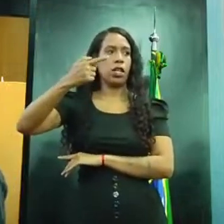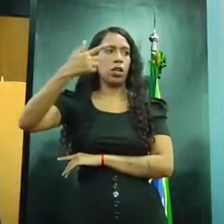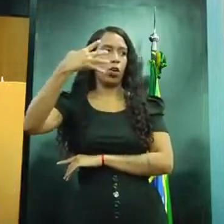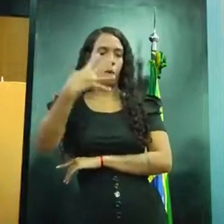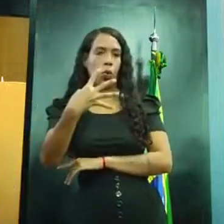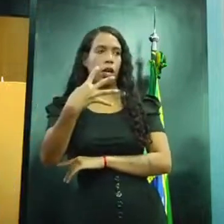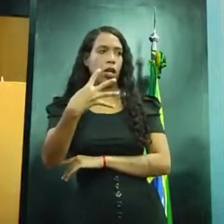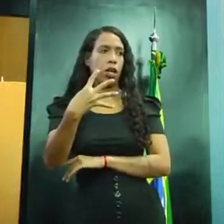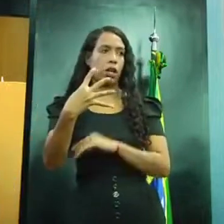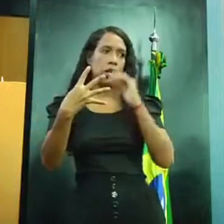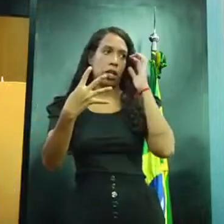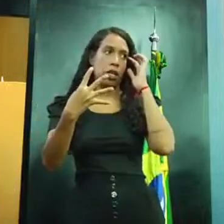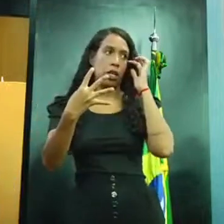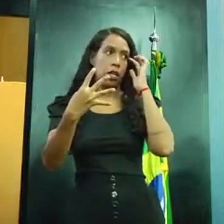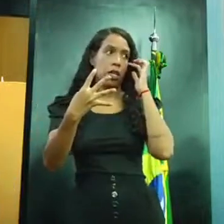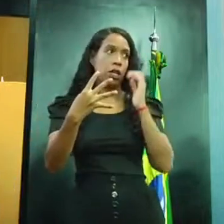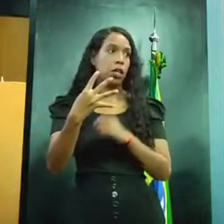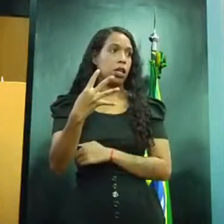1974,